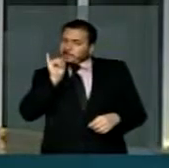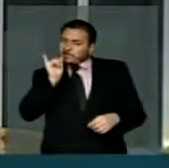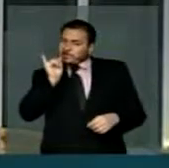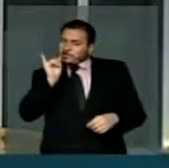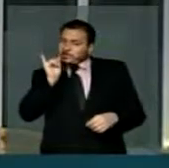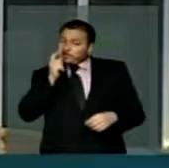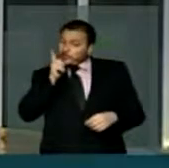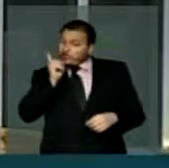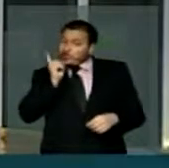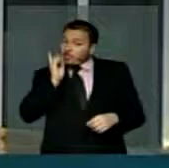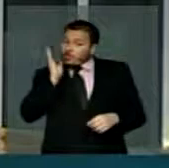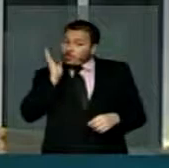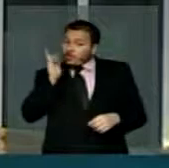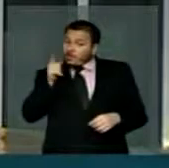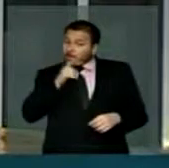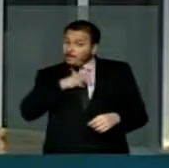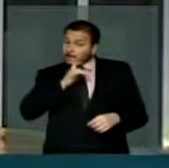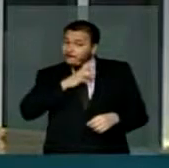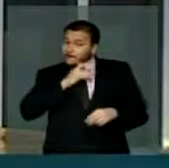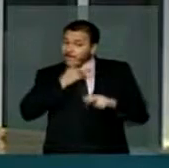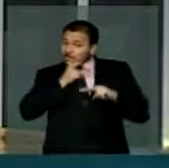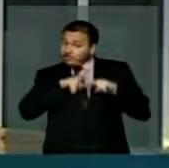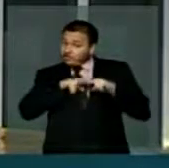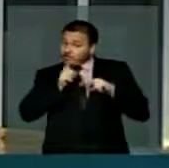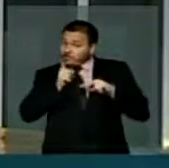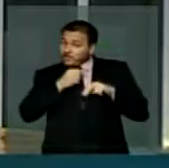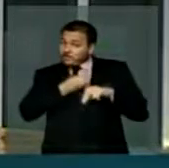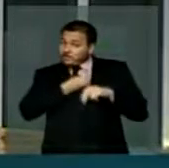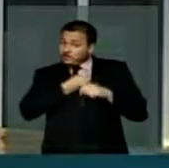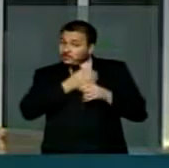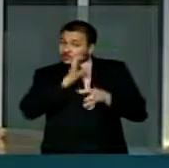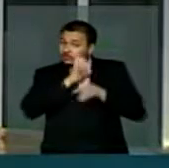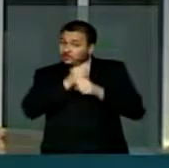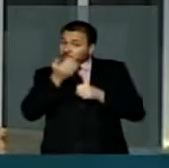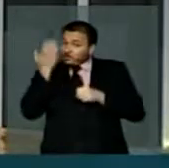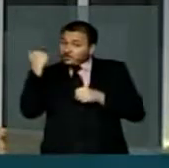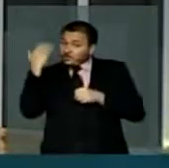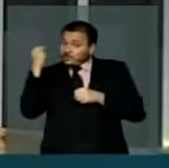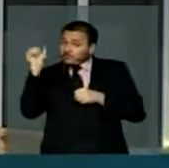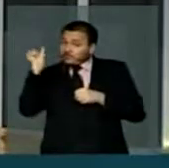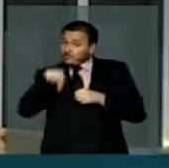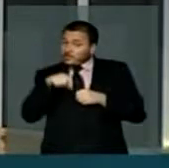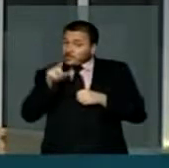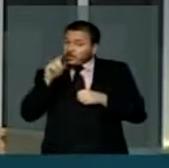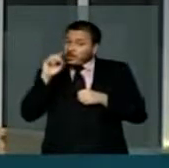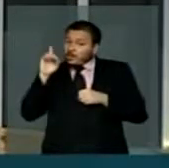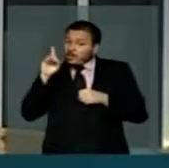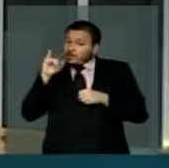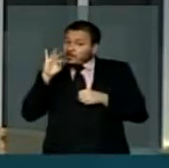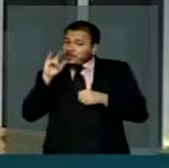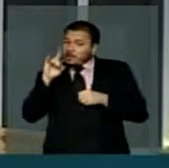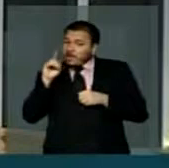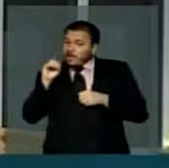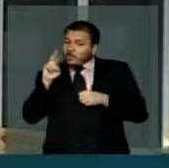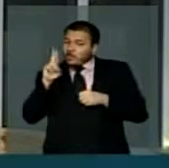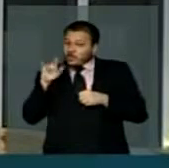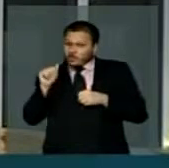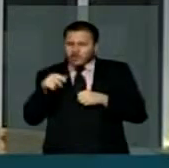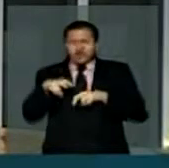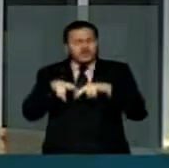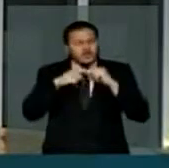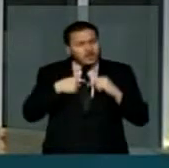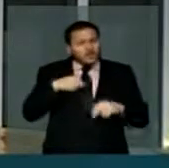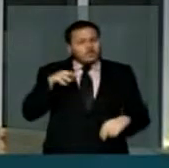medo de uma prisão que essa mesma pessoa já vivenciou nos piores anos do Brasil? Pois os meios de comunicação desse